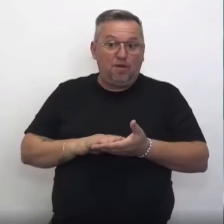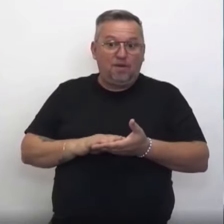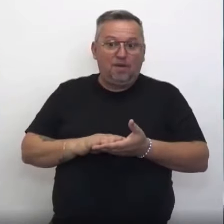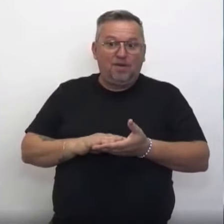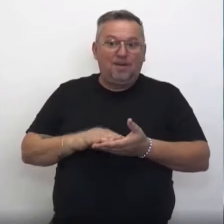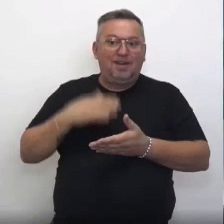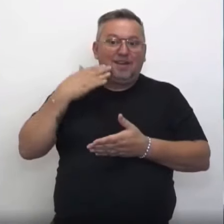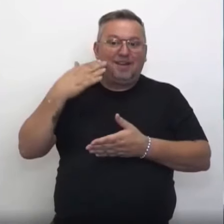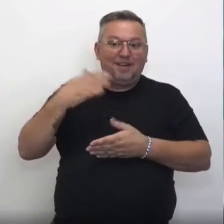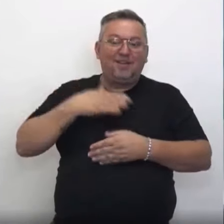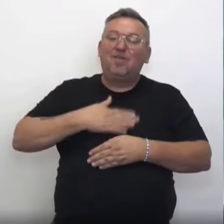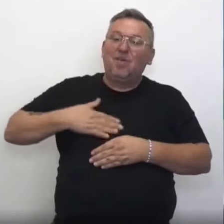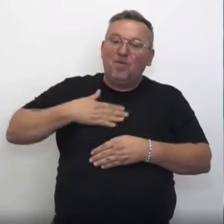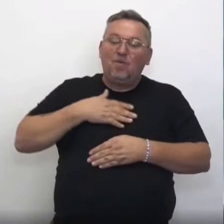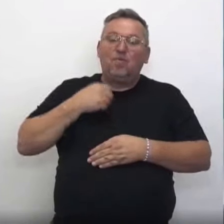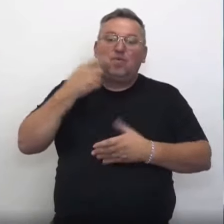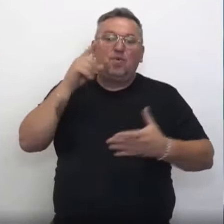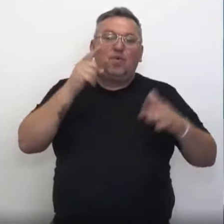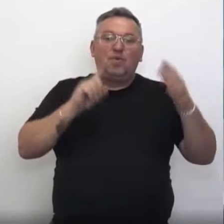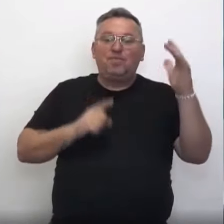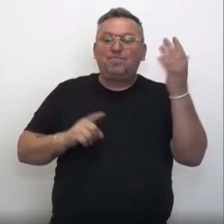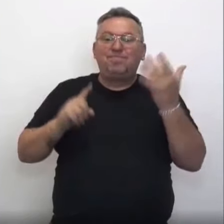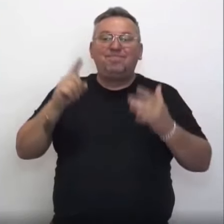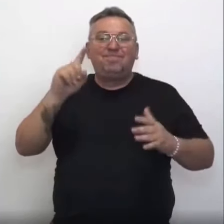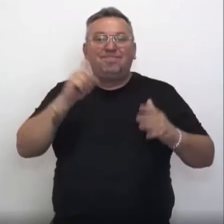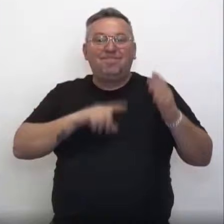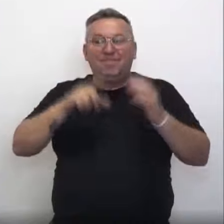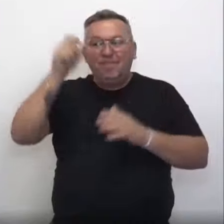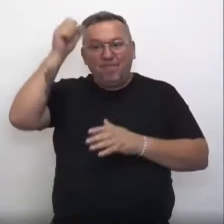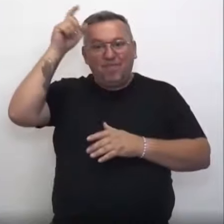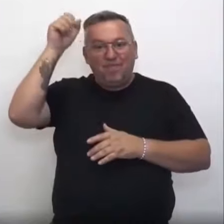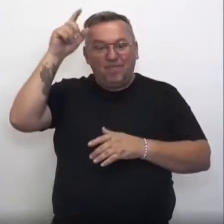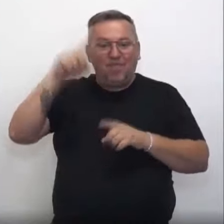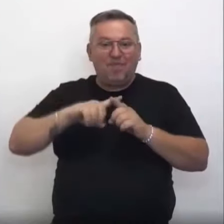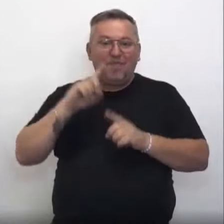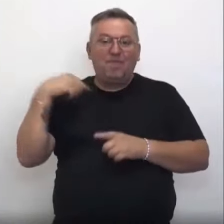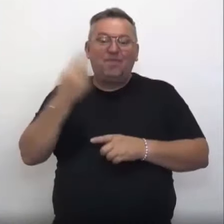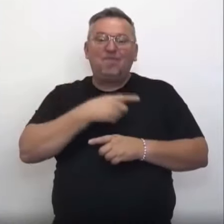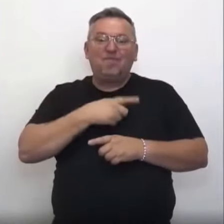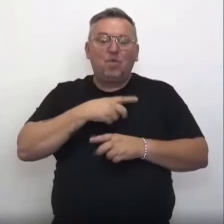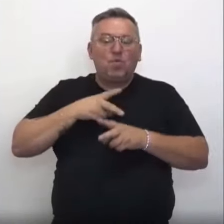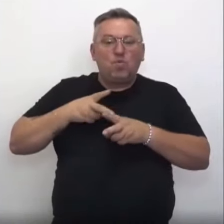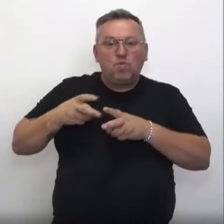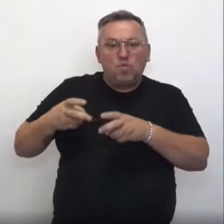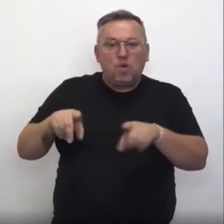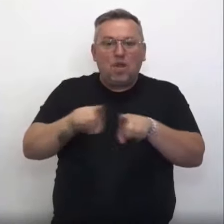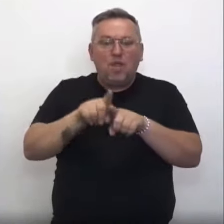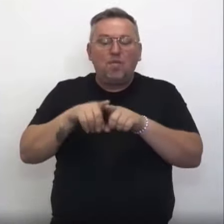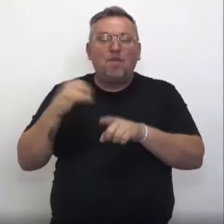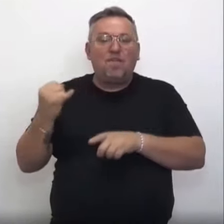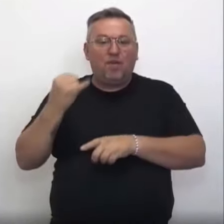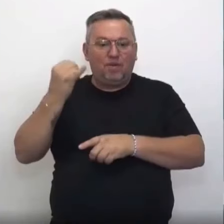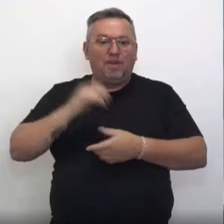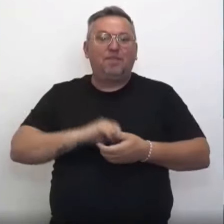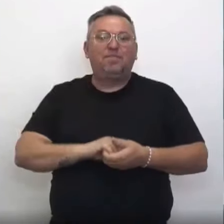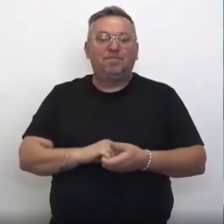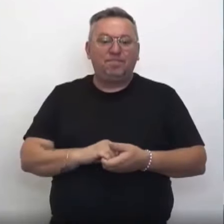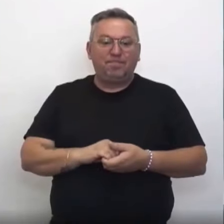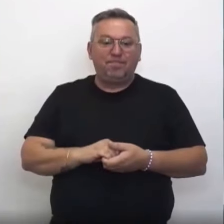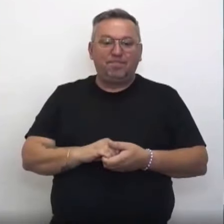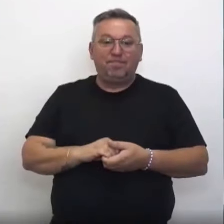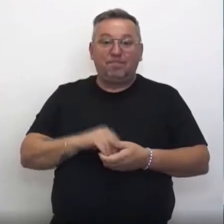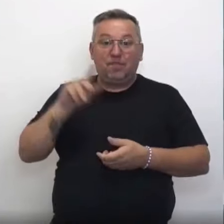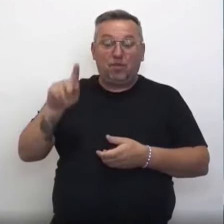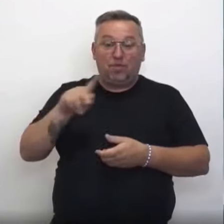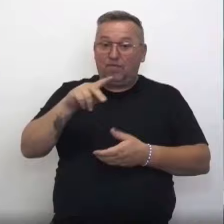eu agradeço. Eu gosto bastante de carnaval, acho que é uma cultura bem válida que nós precisamos explorar e valorizar a cultura brasileira. Legal. Ó, o professor não